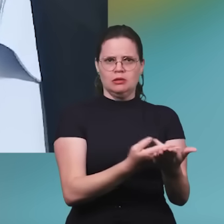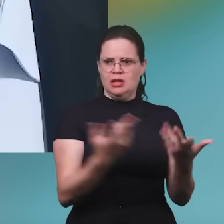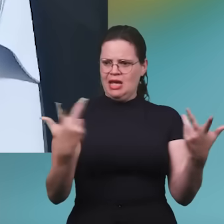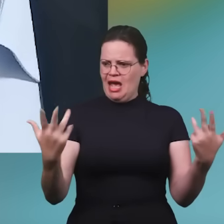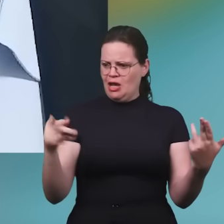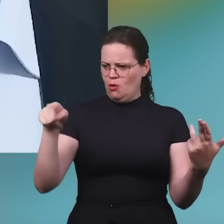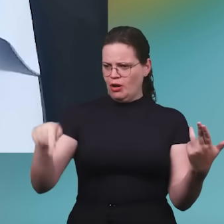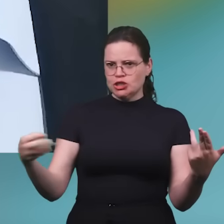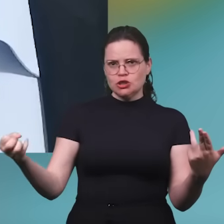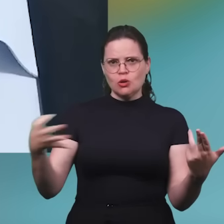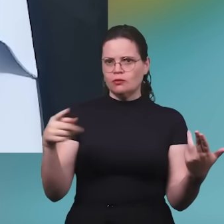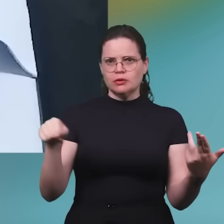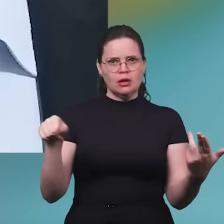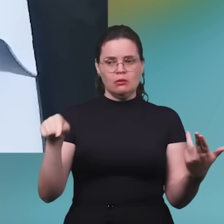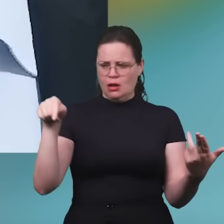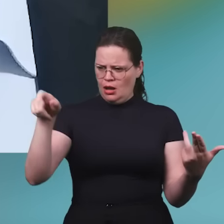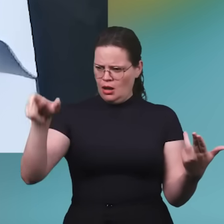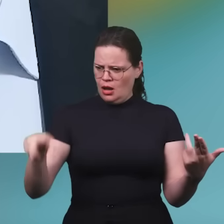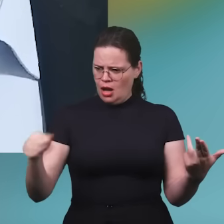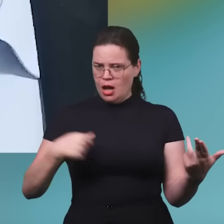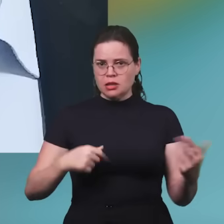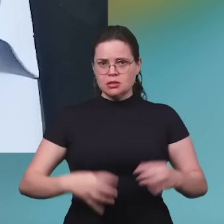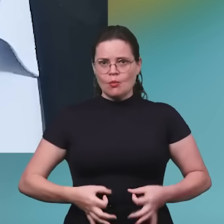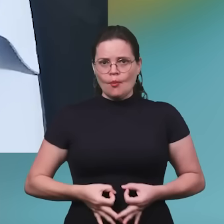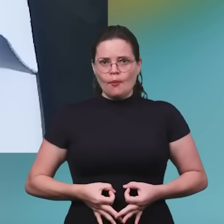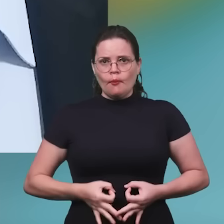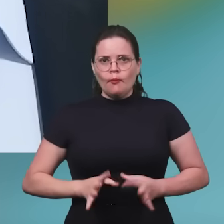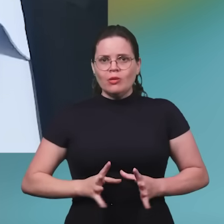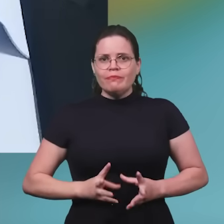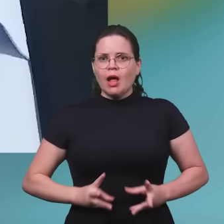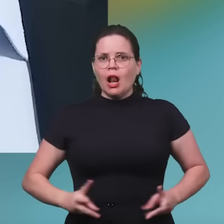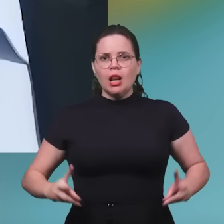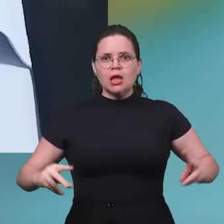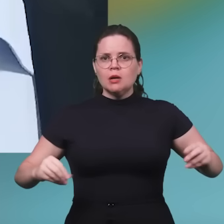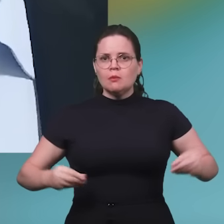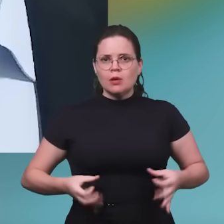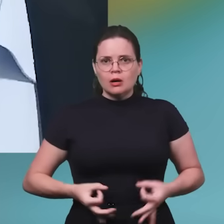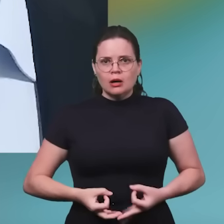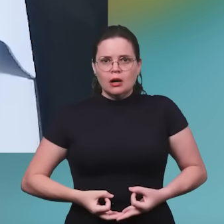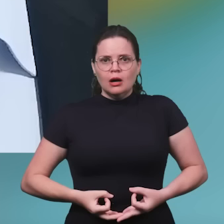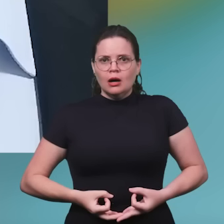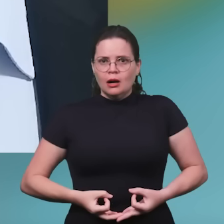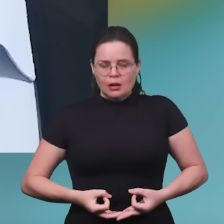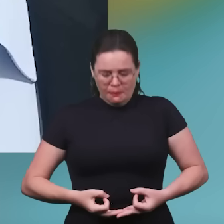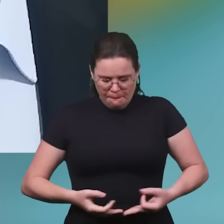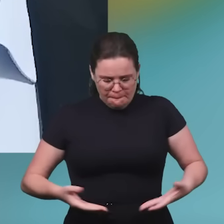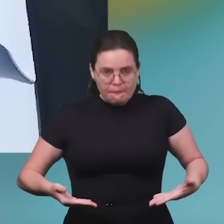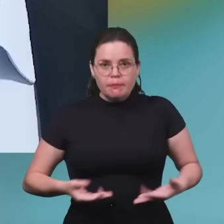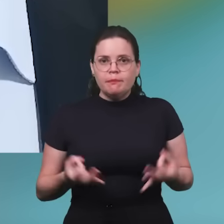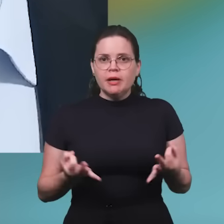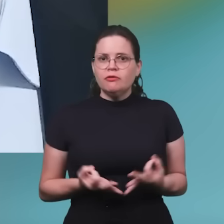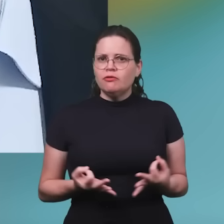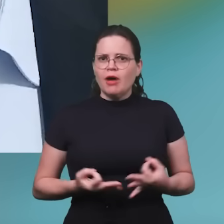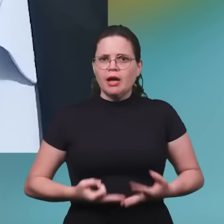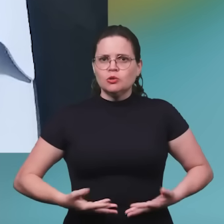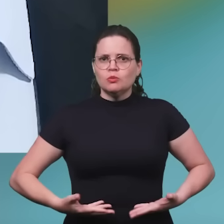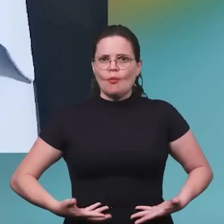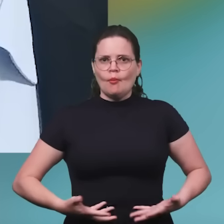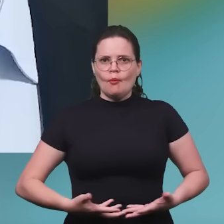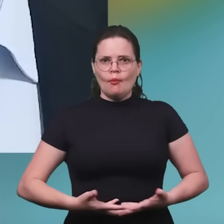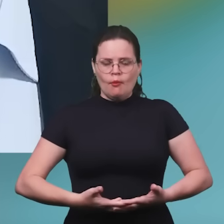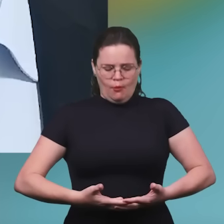a esse. Esse, o teu útero, o teu aparelho reprodutivo é todo